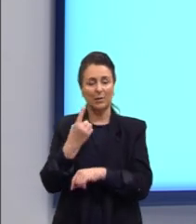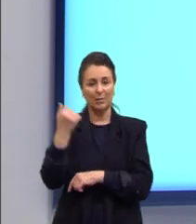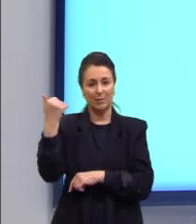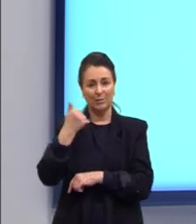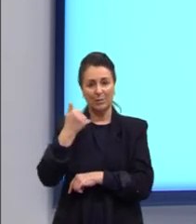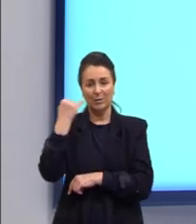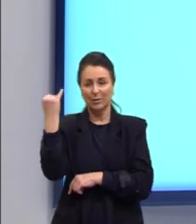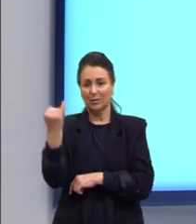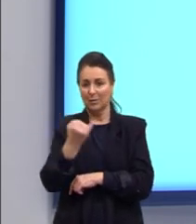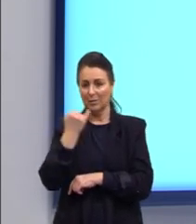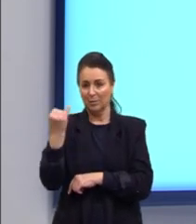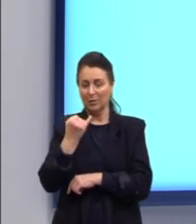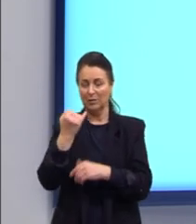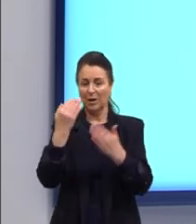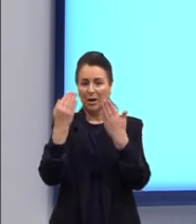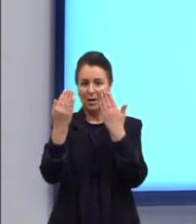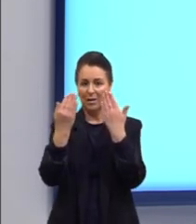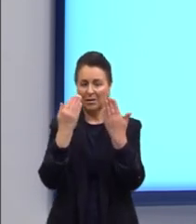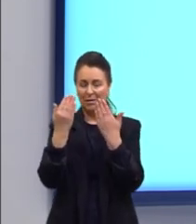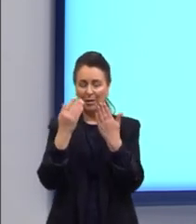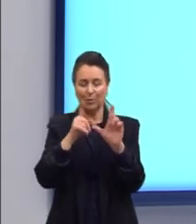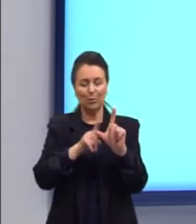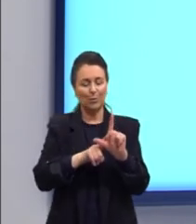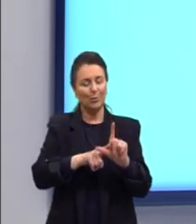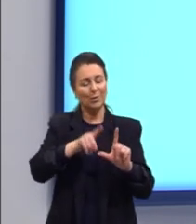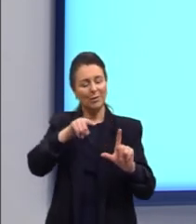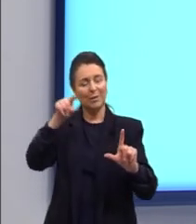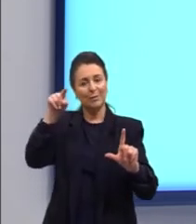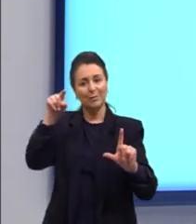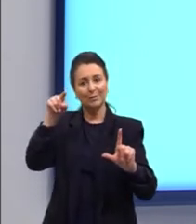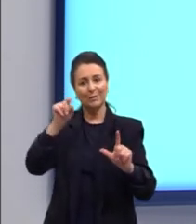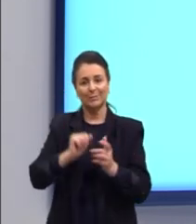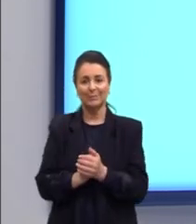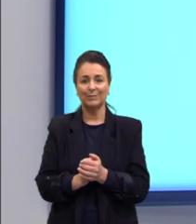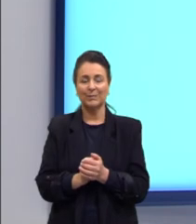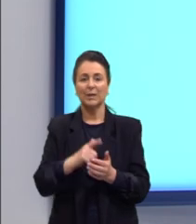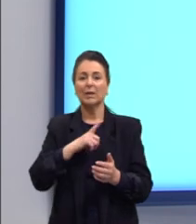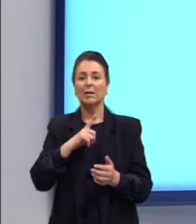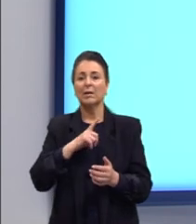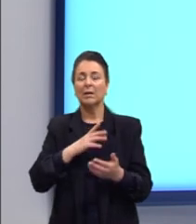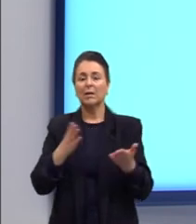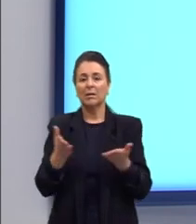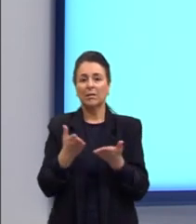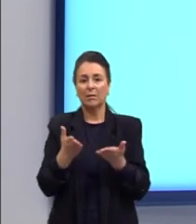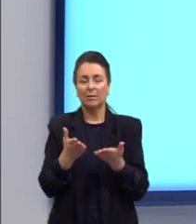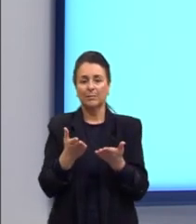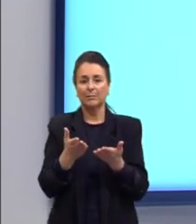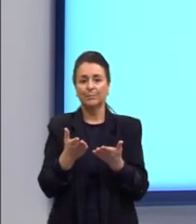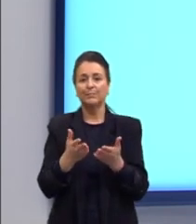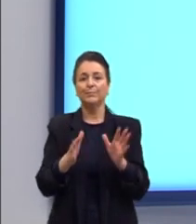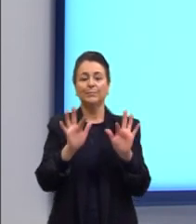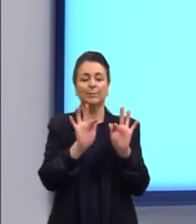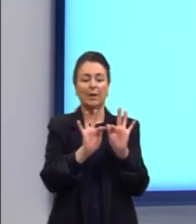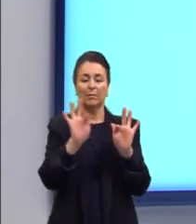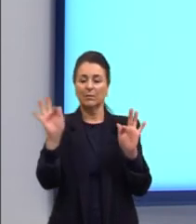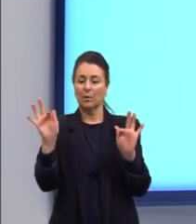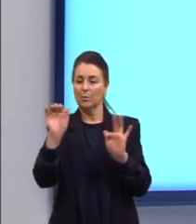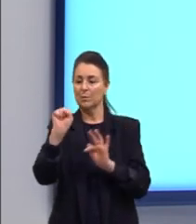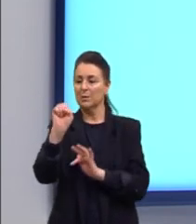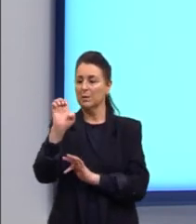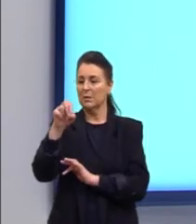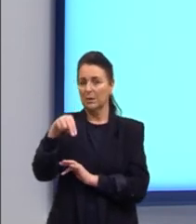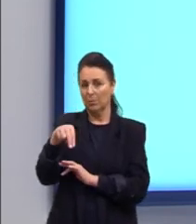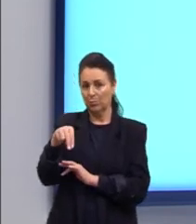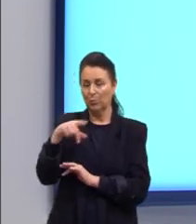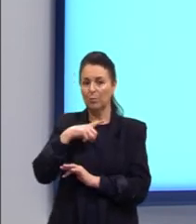somente analisando o gráfico então nós teremos o seguinte a nossa função seno mas